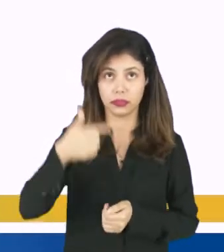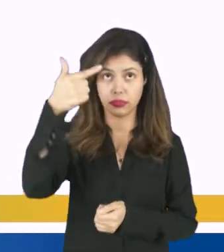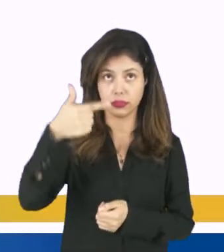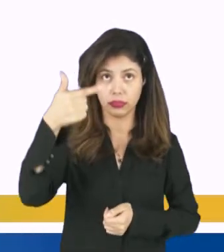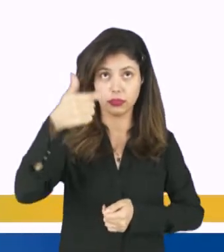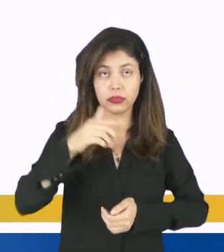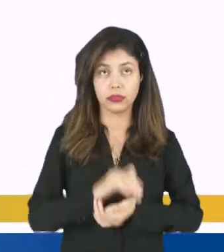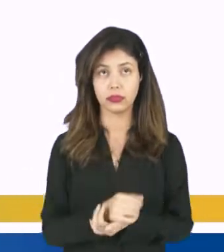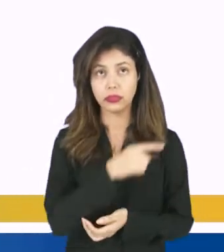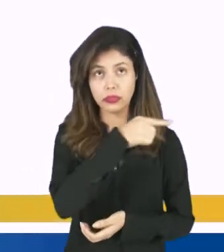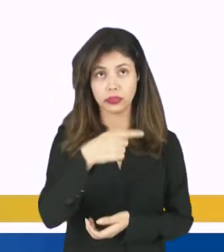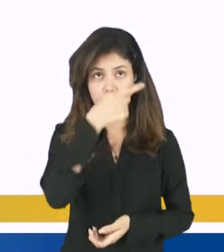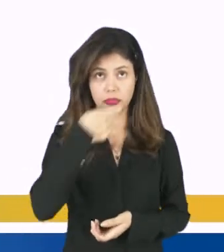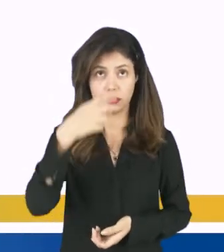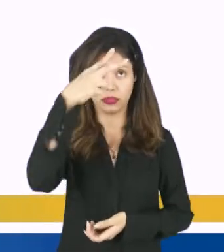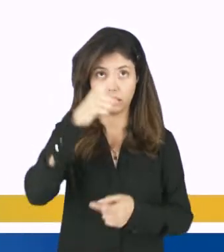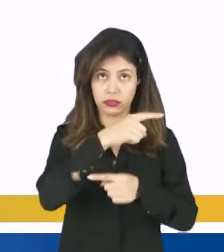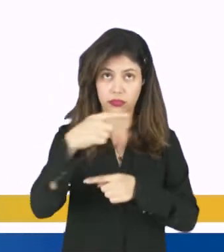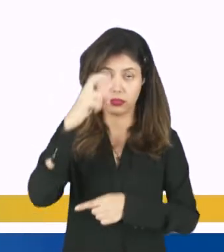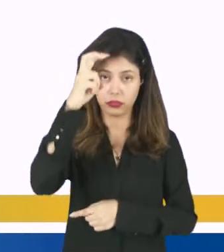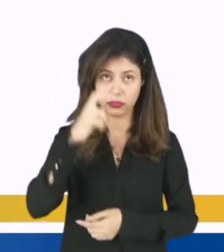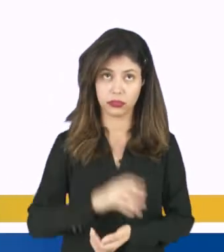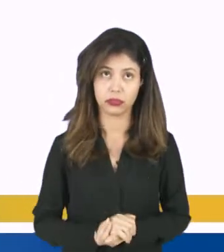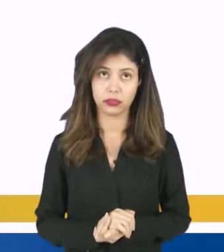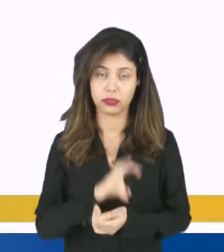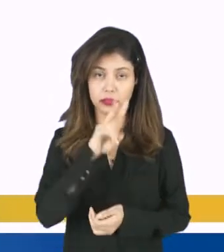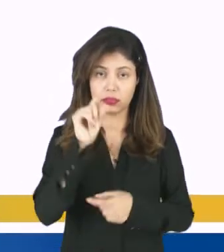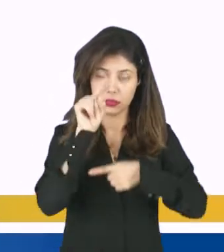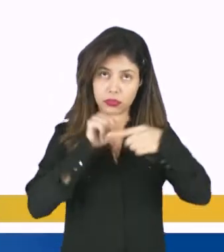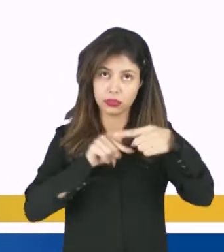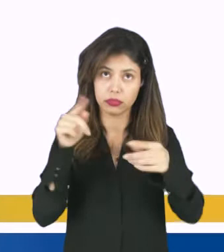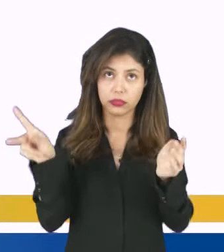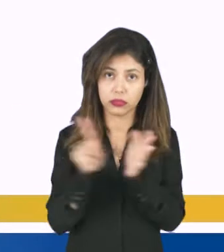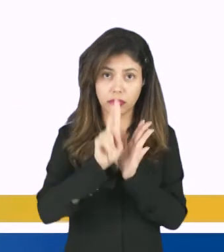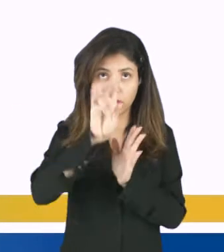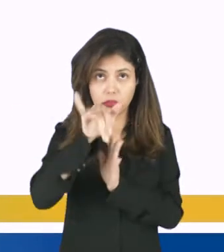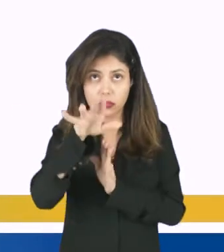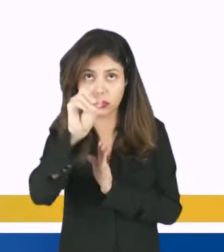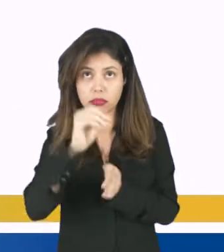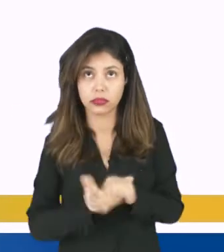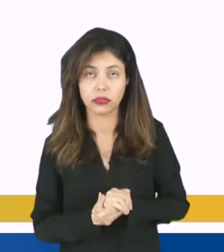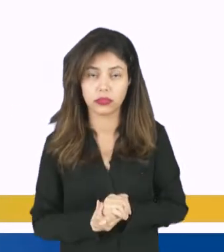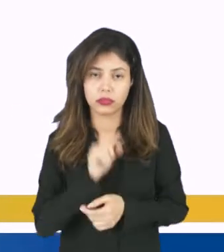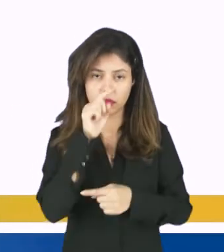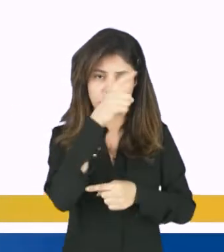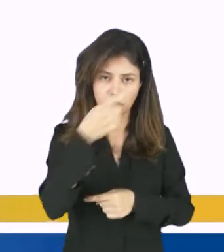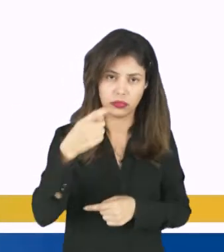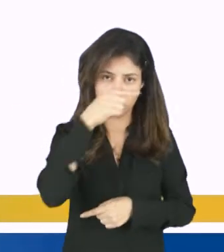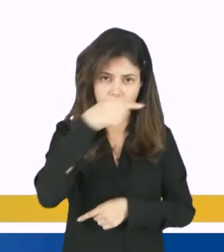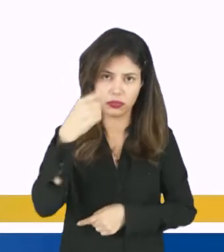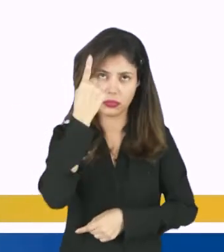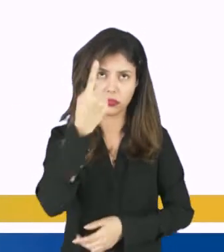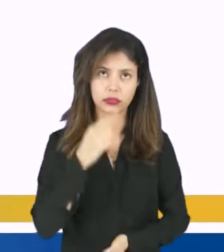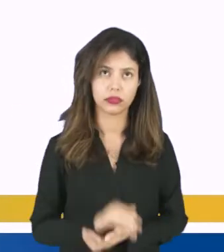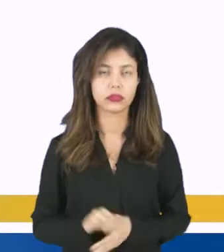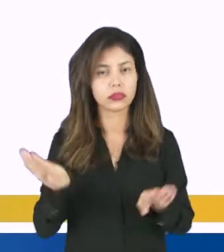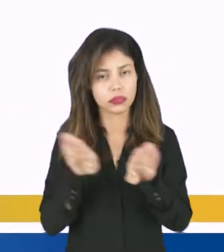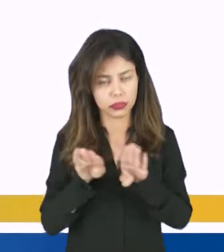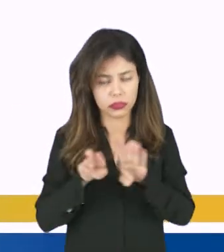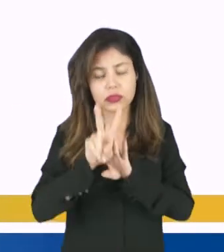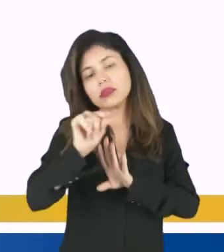sua vez, nós vamos novamente, dentro do quociente, encontrar um valor que, multiplicado